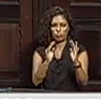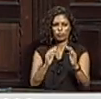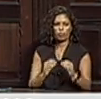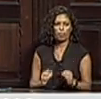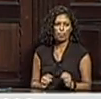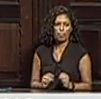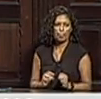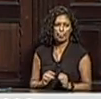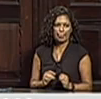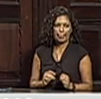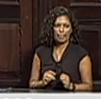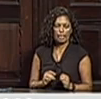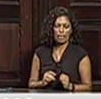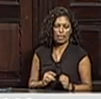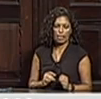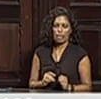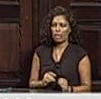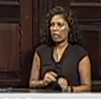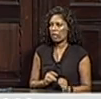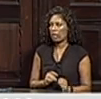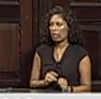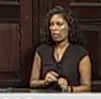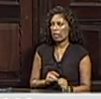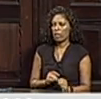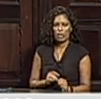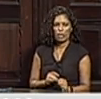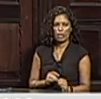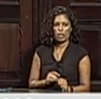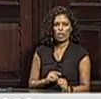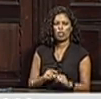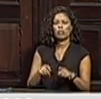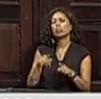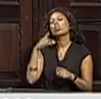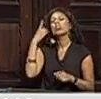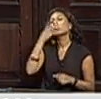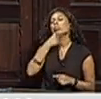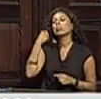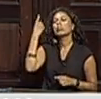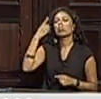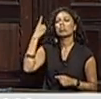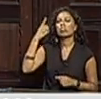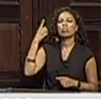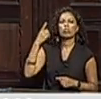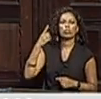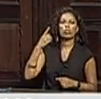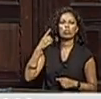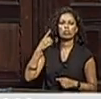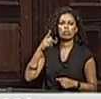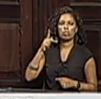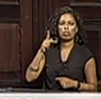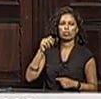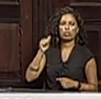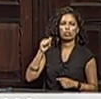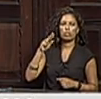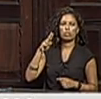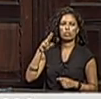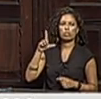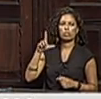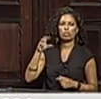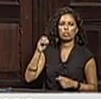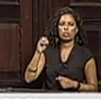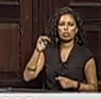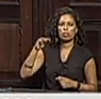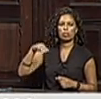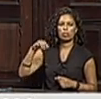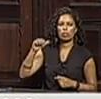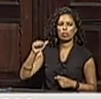dessa expressão. Aliás, o deputado Luiz Martins caminha para ser meu futuro líder e já está,